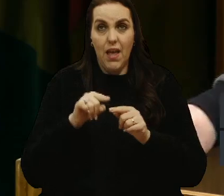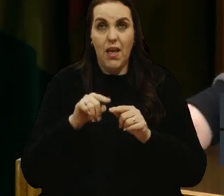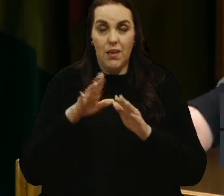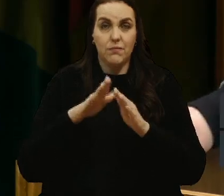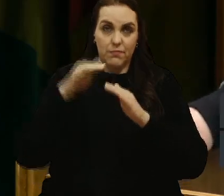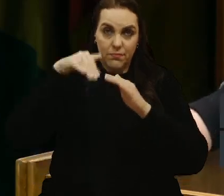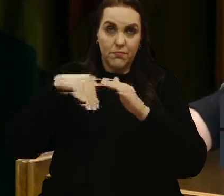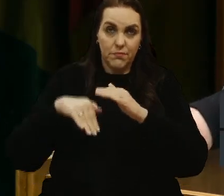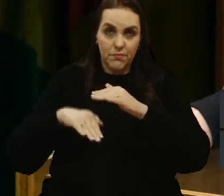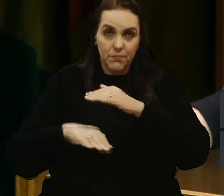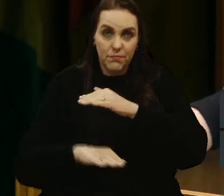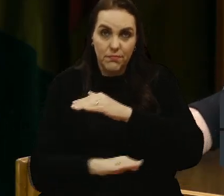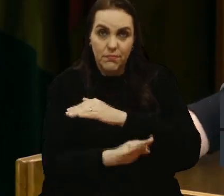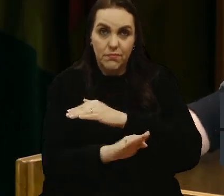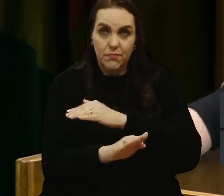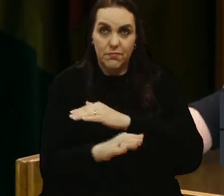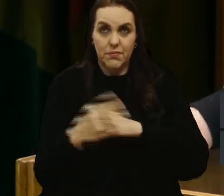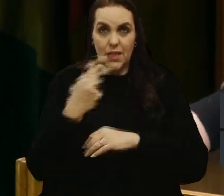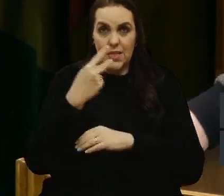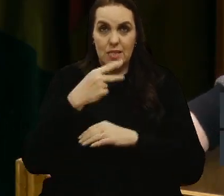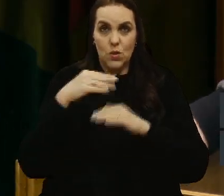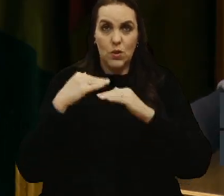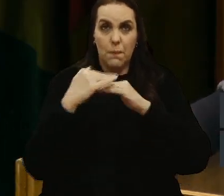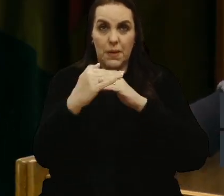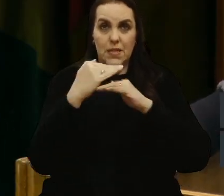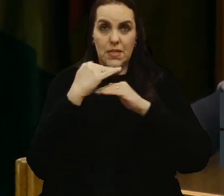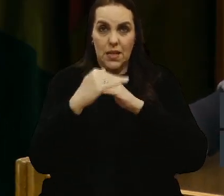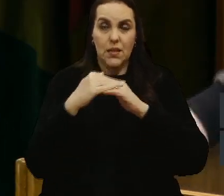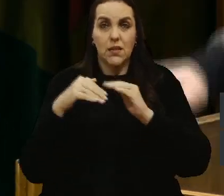ingresso por baixo da segunda pista, daquela que